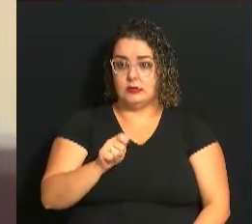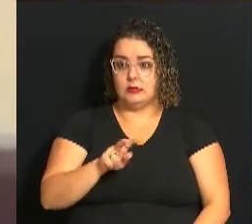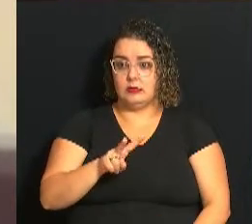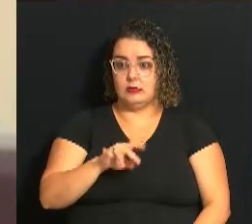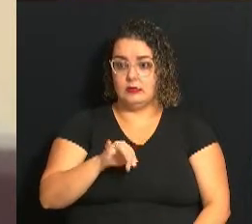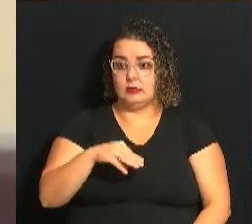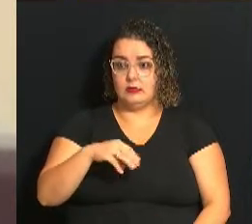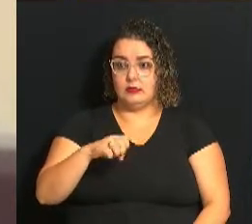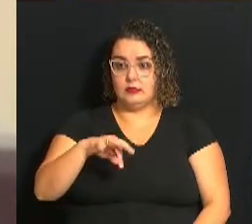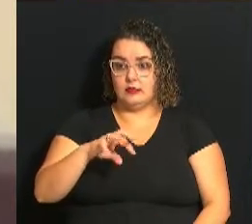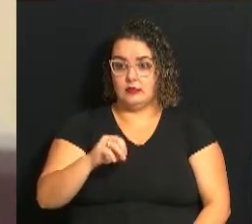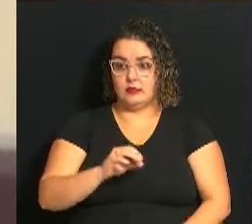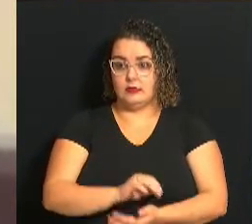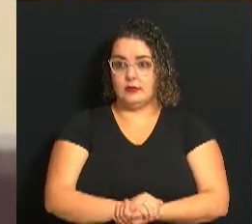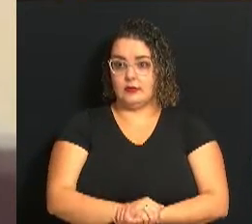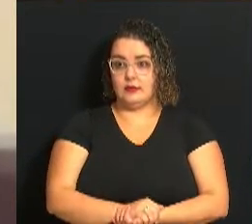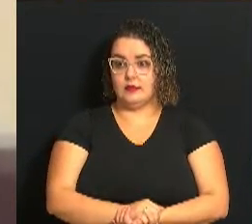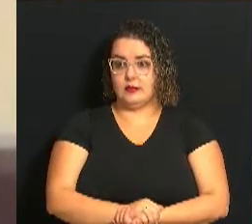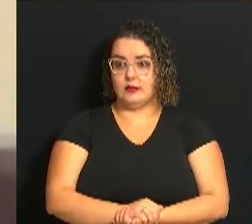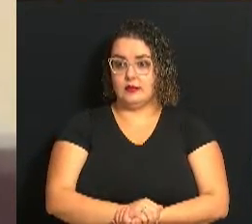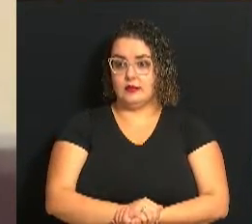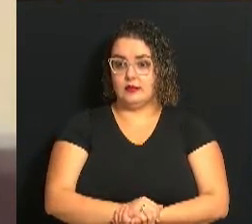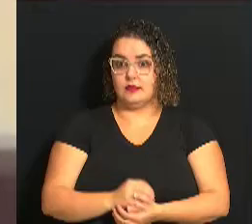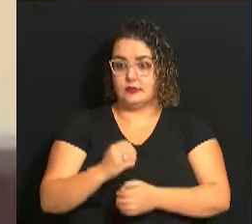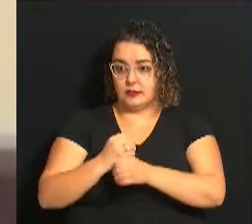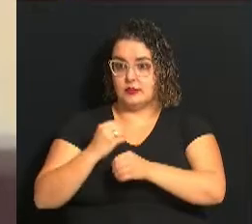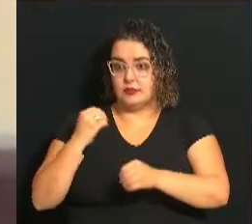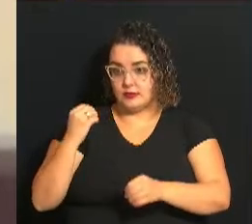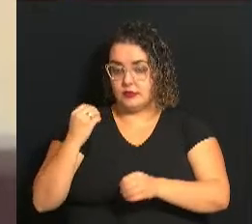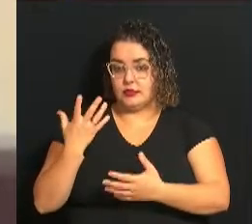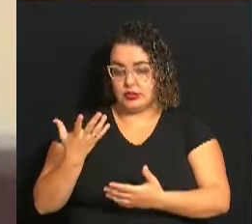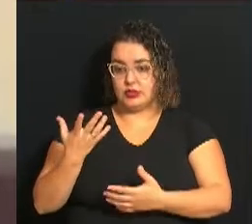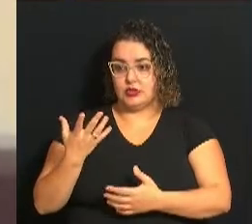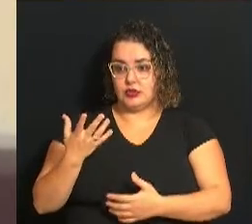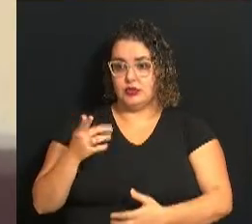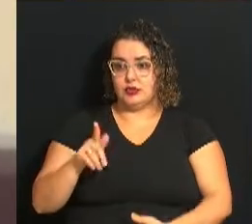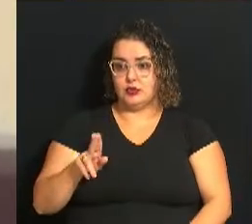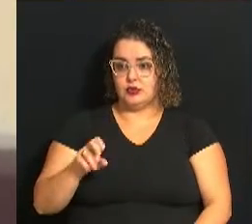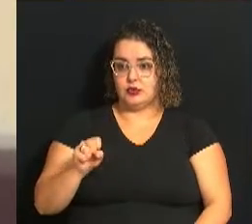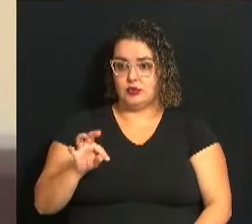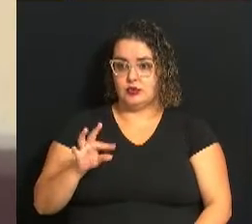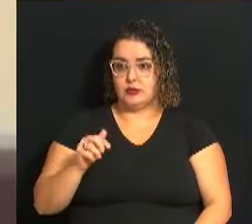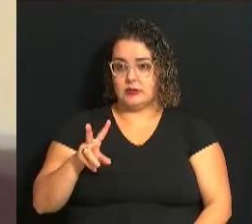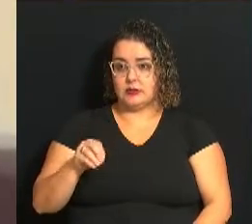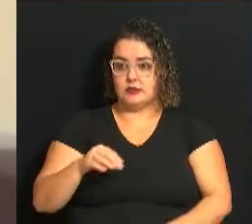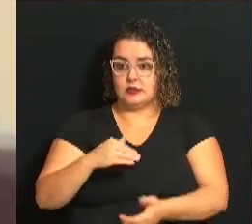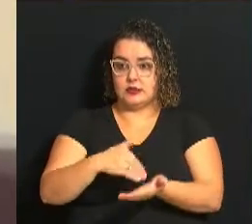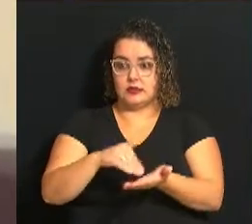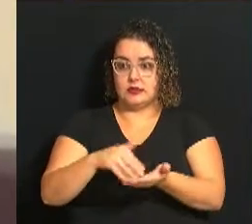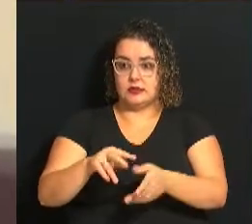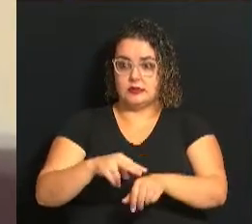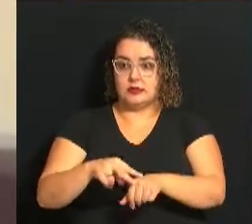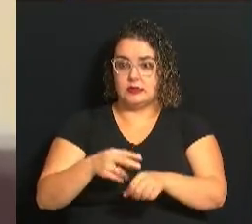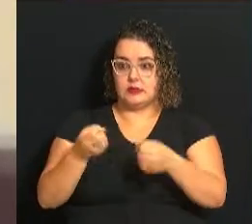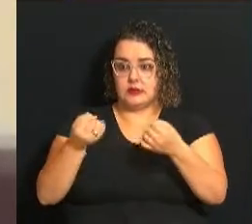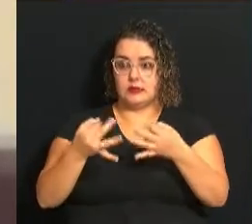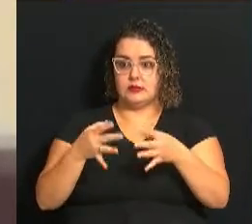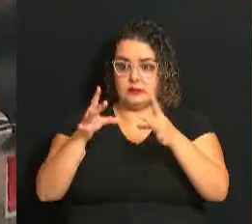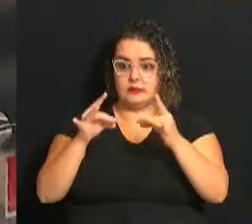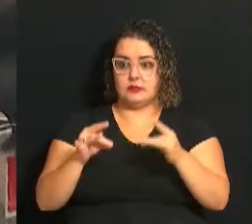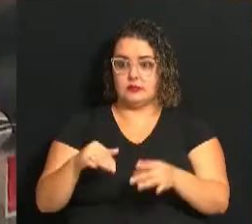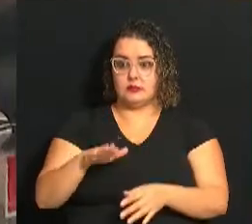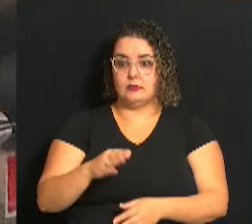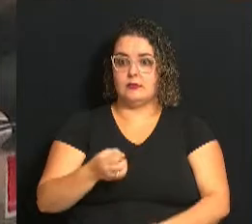vista aí mais de engenharia, aí o engenheiro Gustavo, da Secretaria do Verde, também vai explicar para vocês com um pouquinho mais de detalhes. Bom